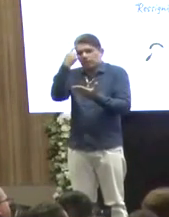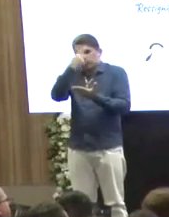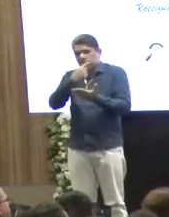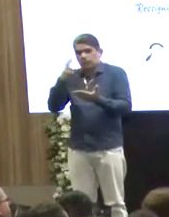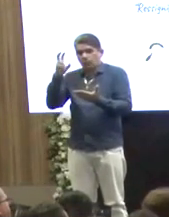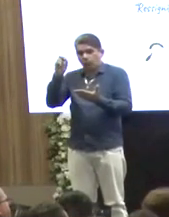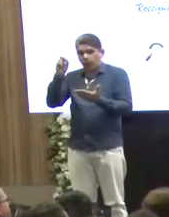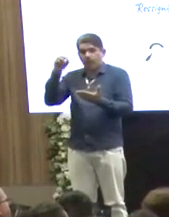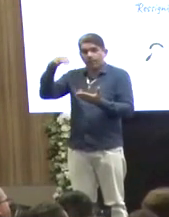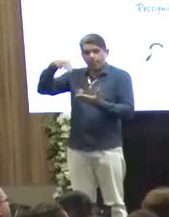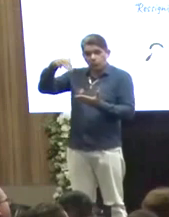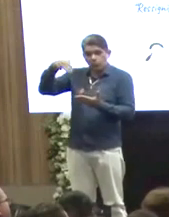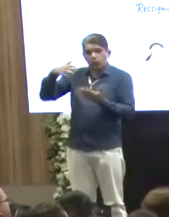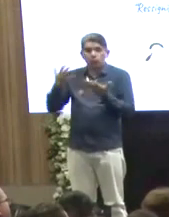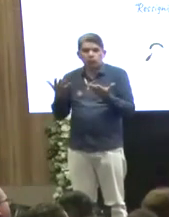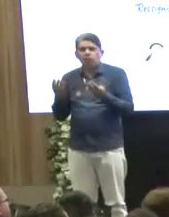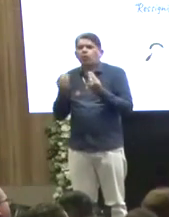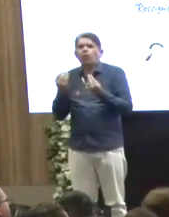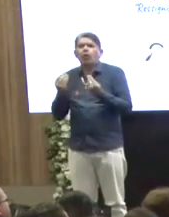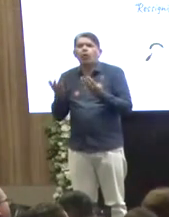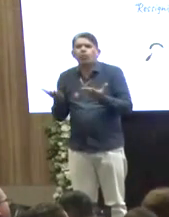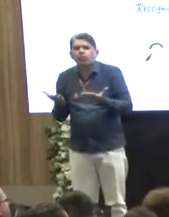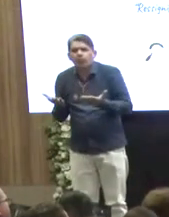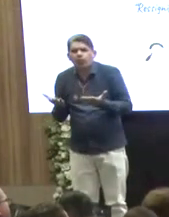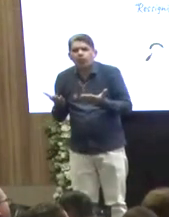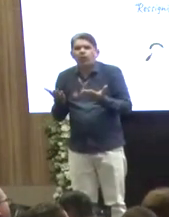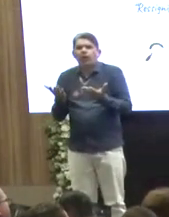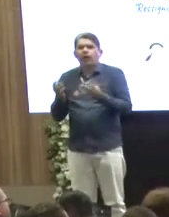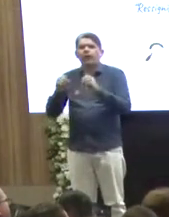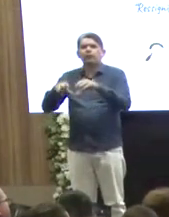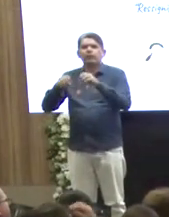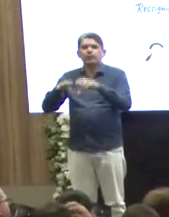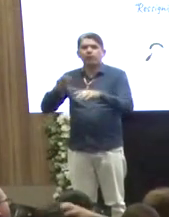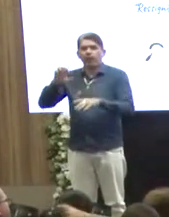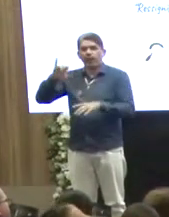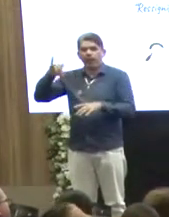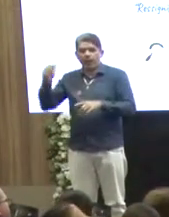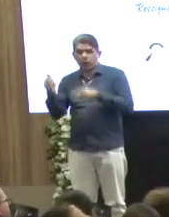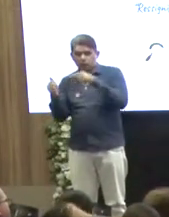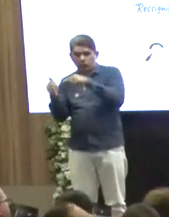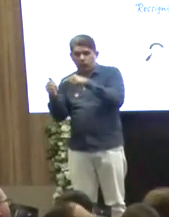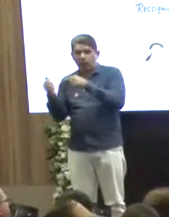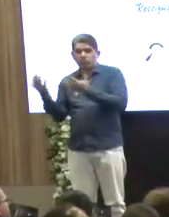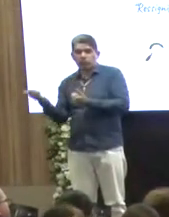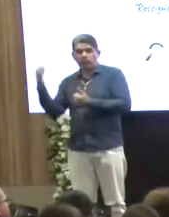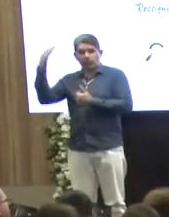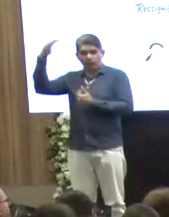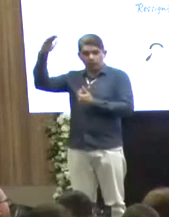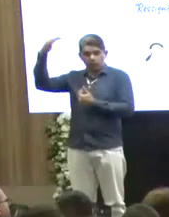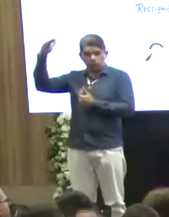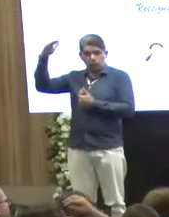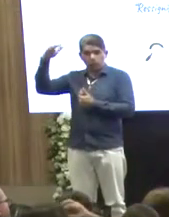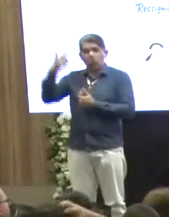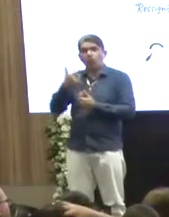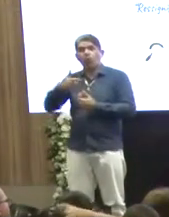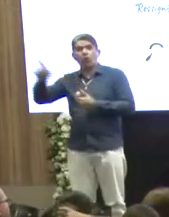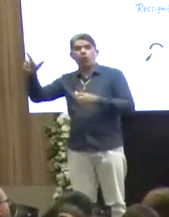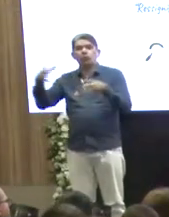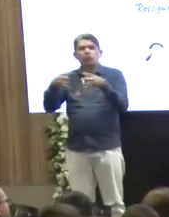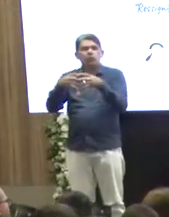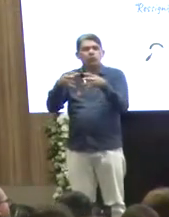de conhecimento, de troca que nós estamos fazendo aqui, e transforma isso numa ação cotidiana em 50